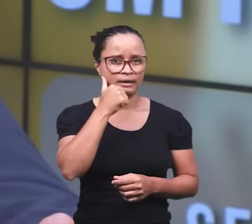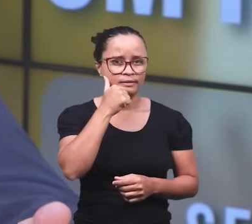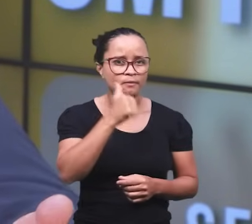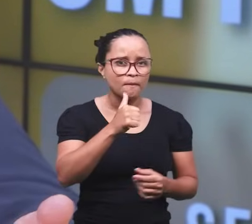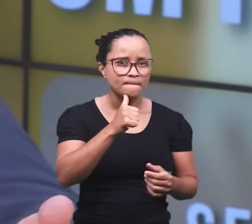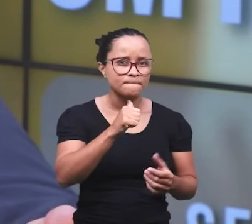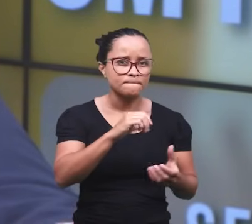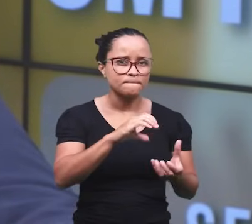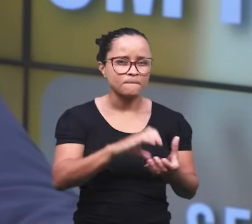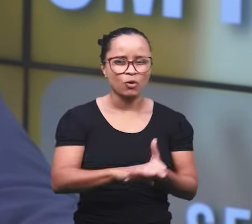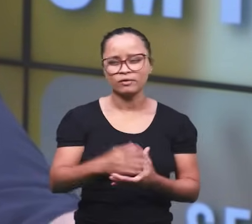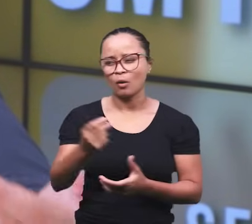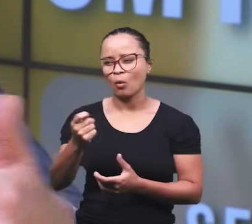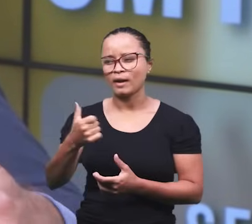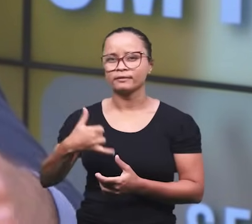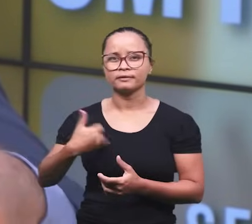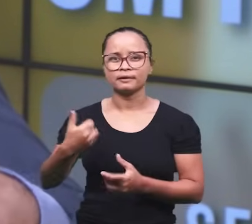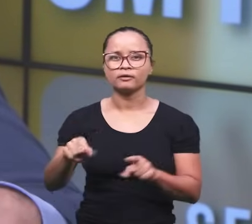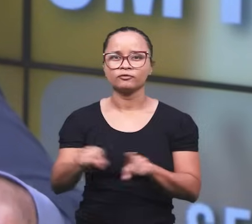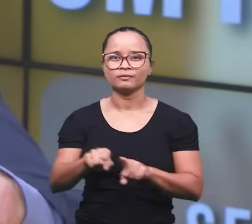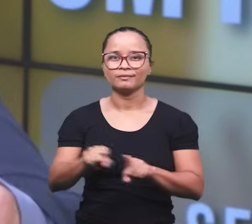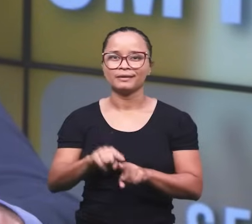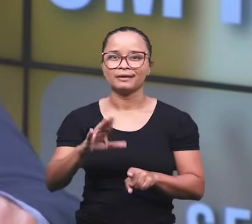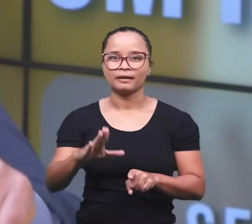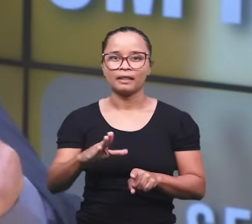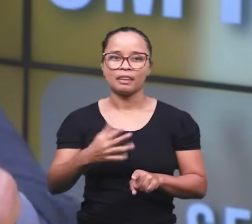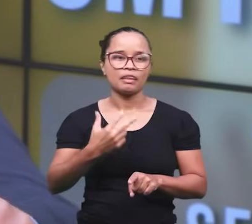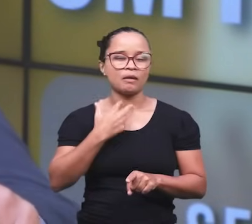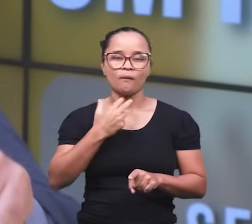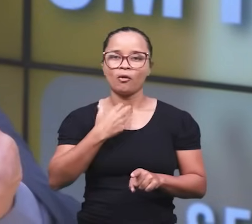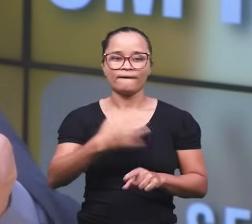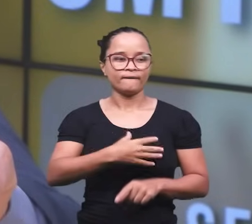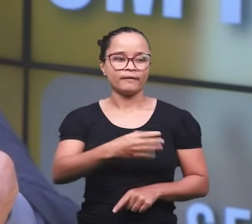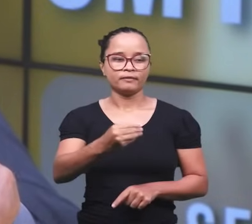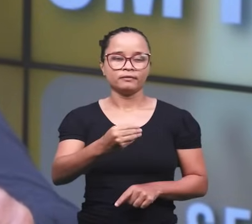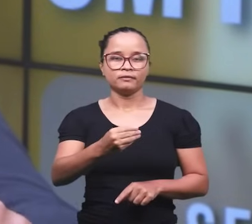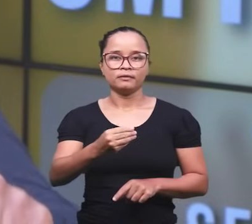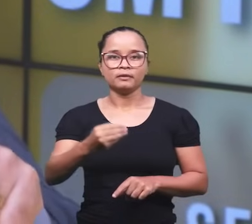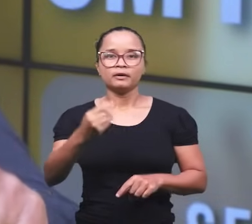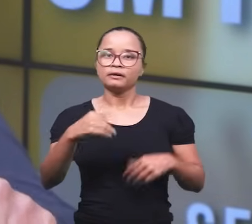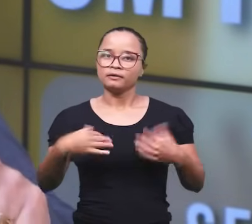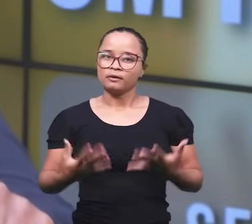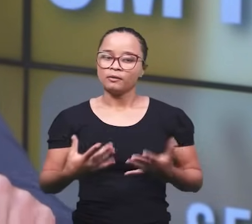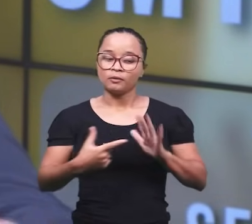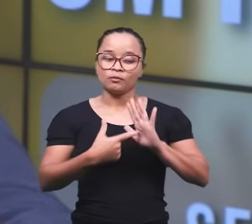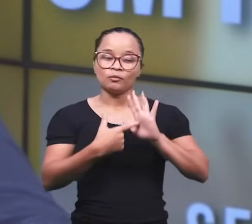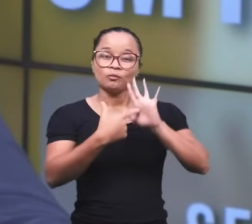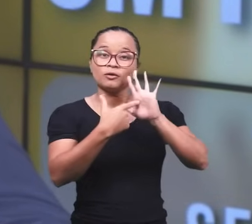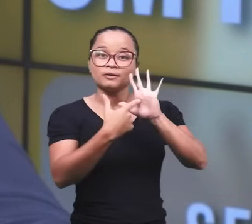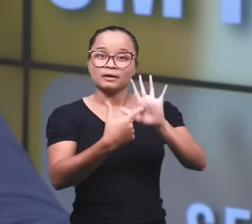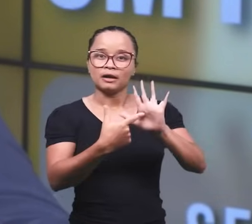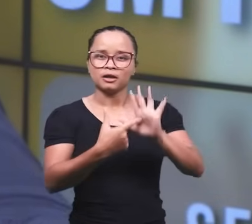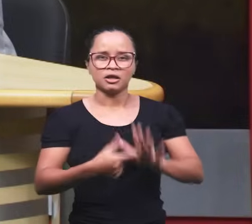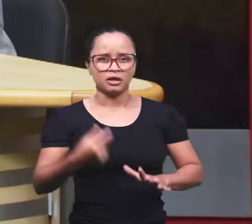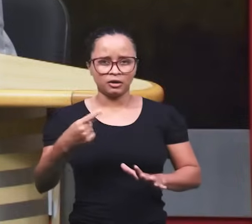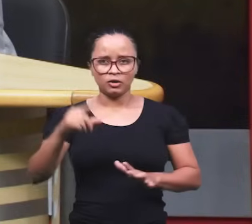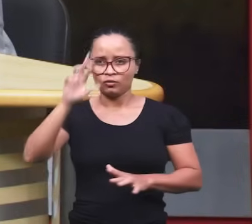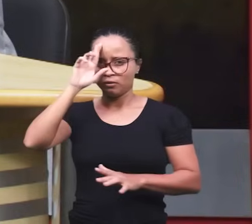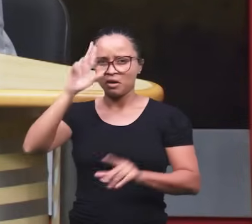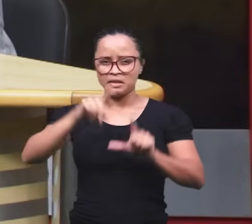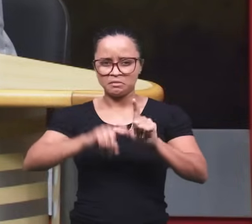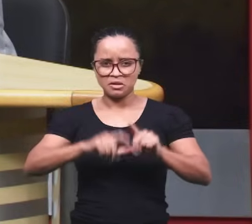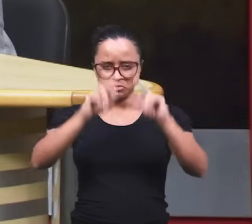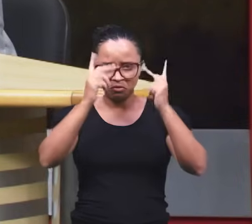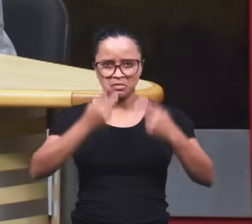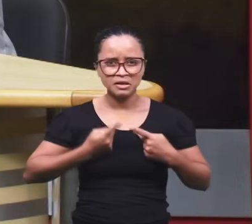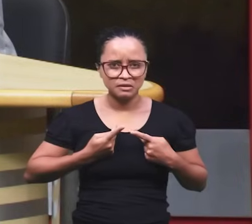estéril para mostrar que ele não depende do homem para fazer aquilo que é a vontade dele não depende de